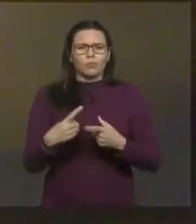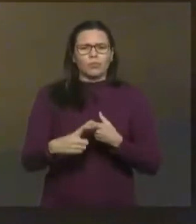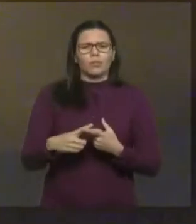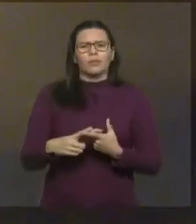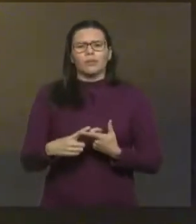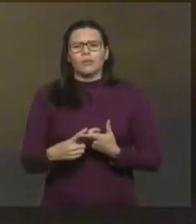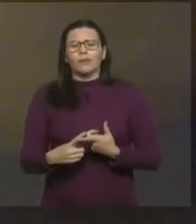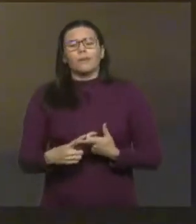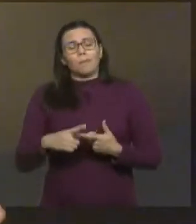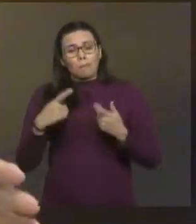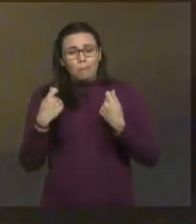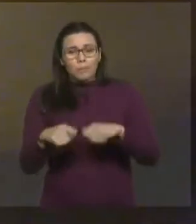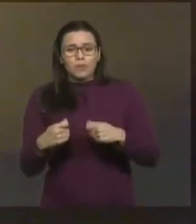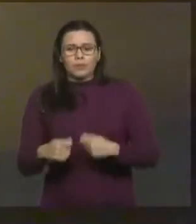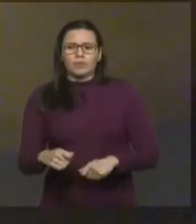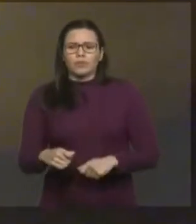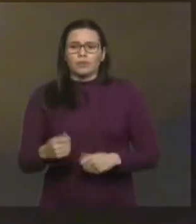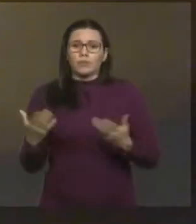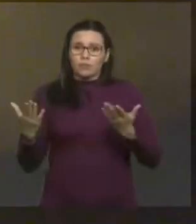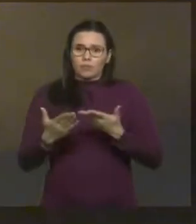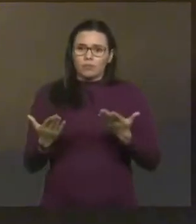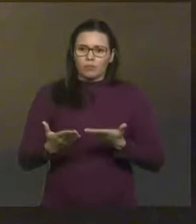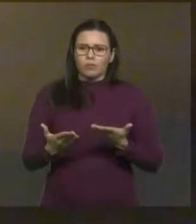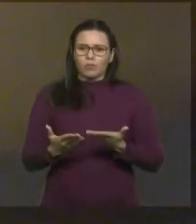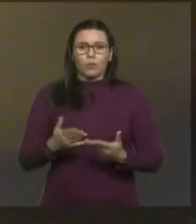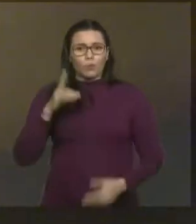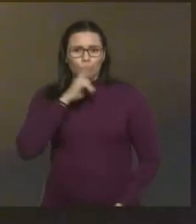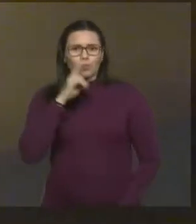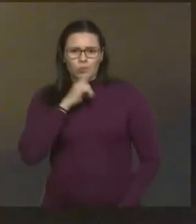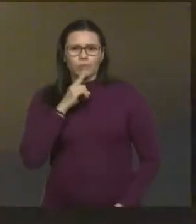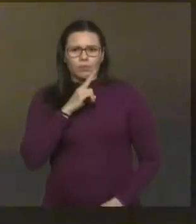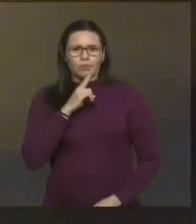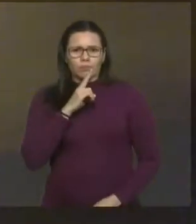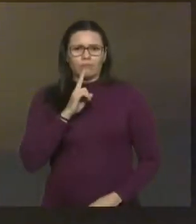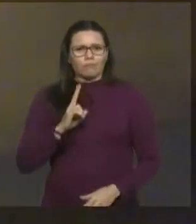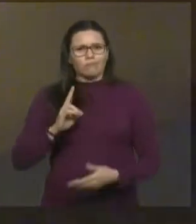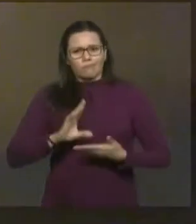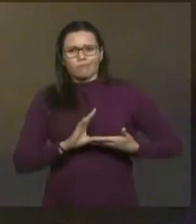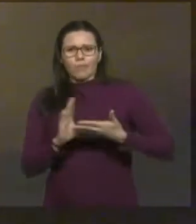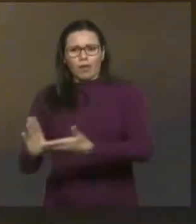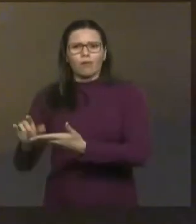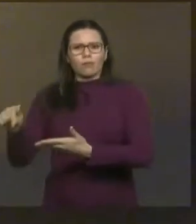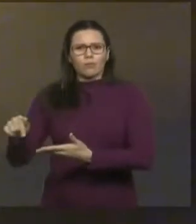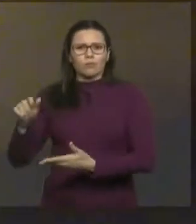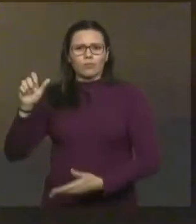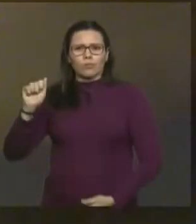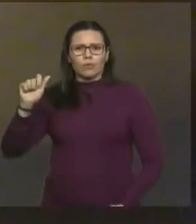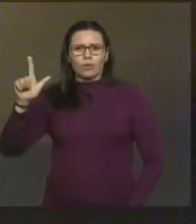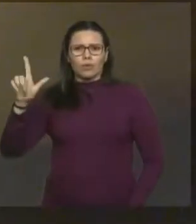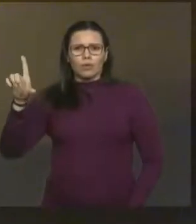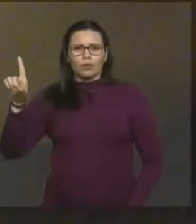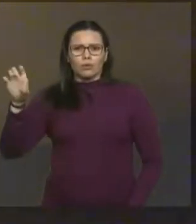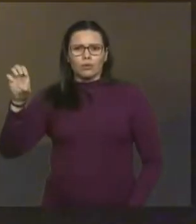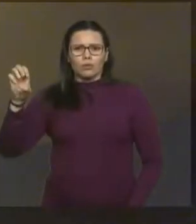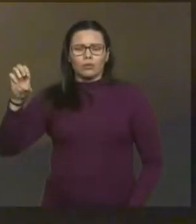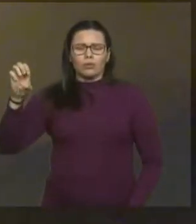temos que ter uma medida agora a curto prazo, mas nós temos que sentar definitivamente